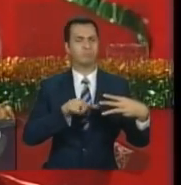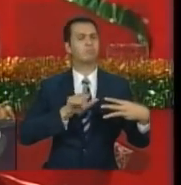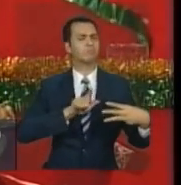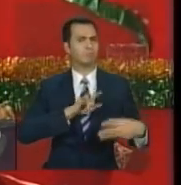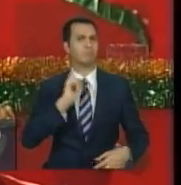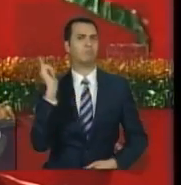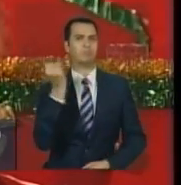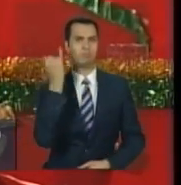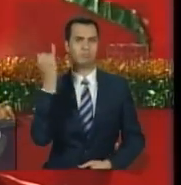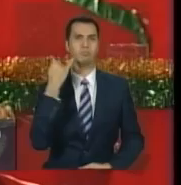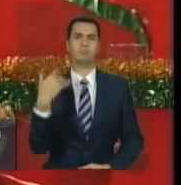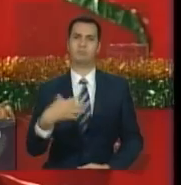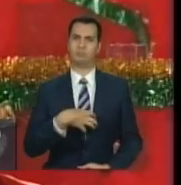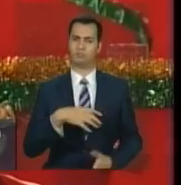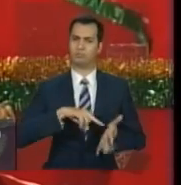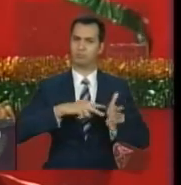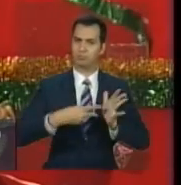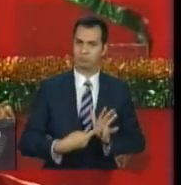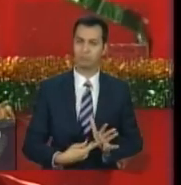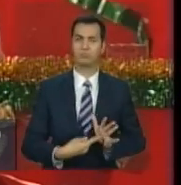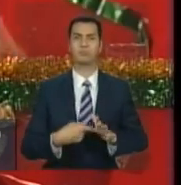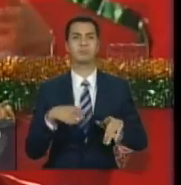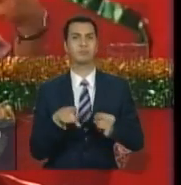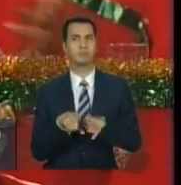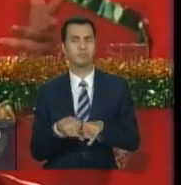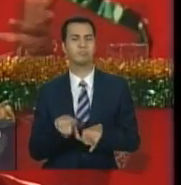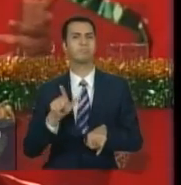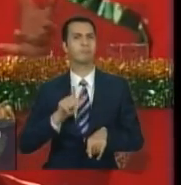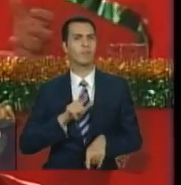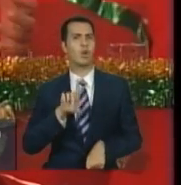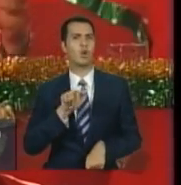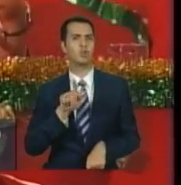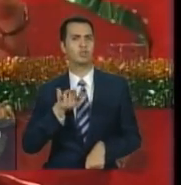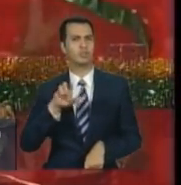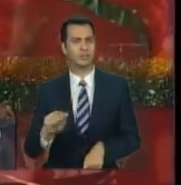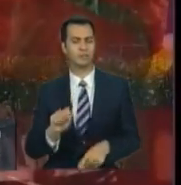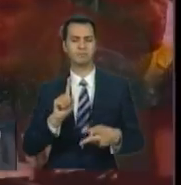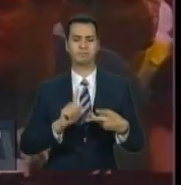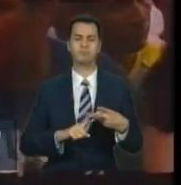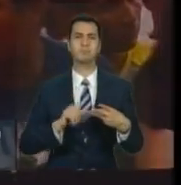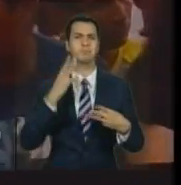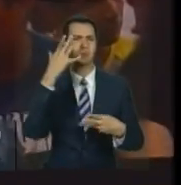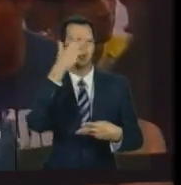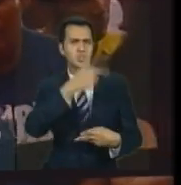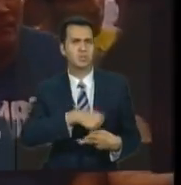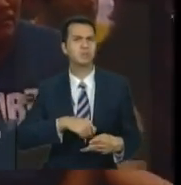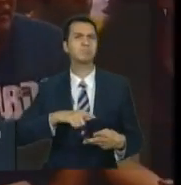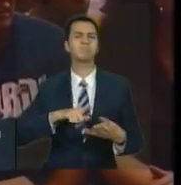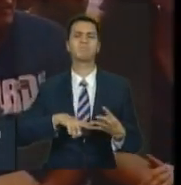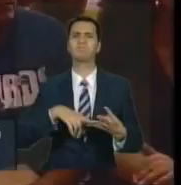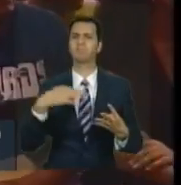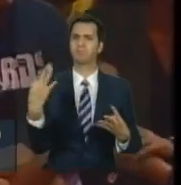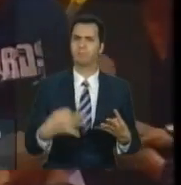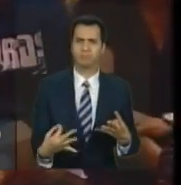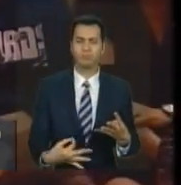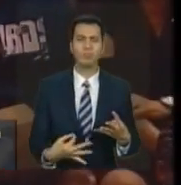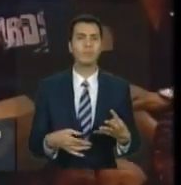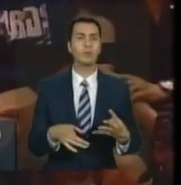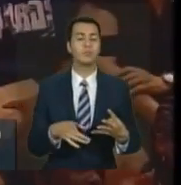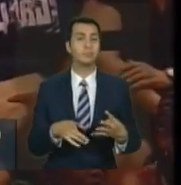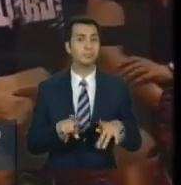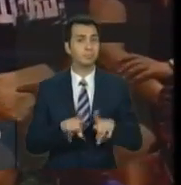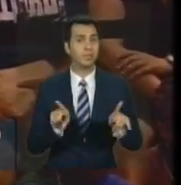sentido, tem uma lógica, tem uma estética, tem uma beleza, mas também tem de